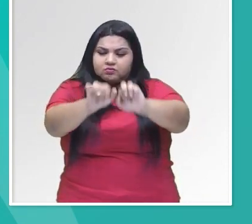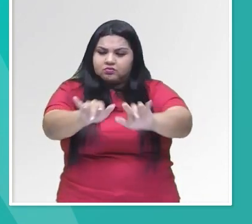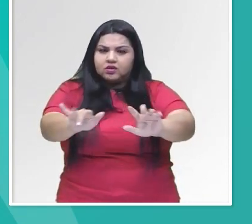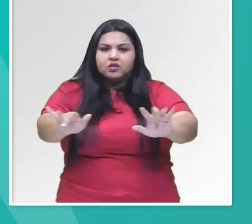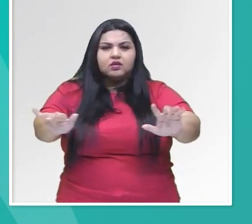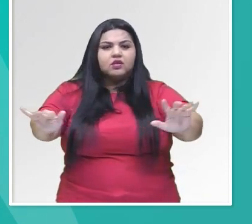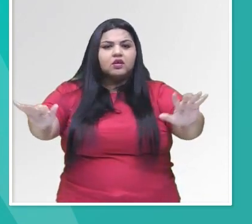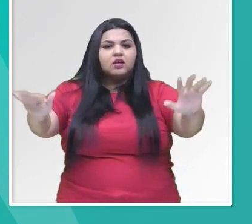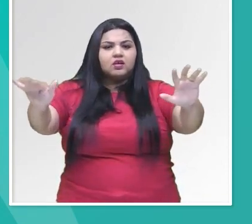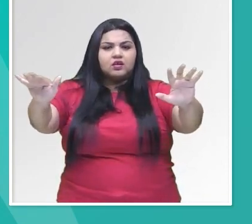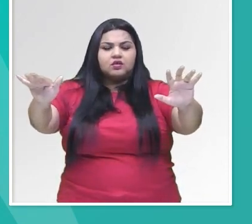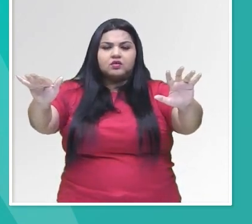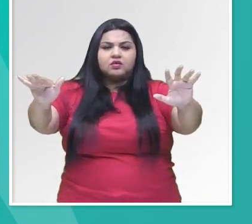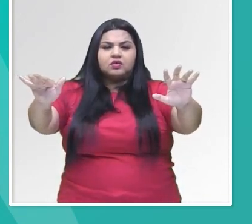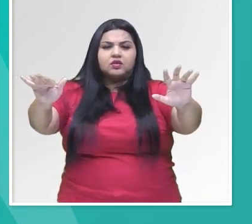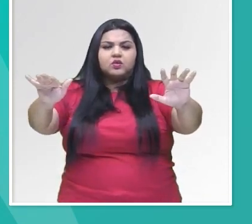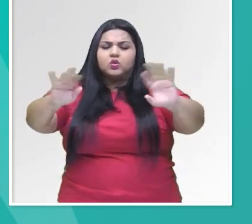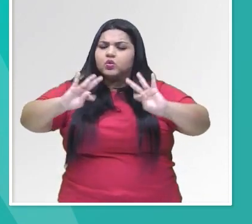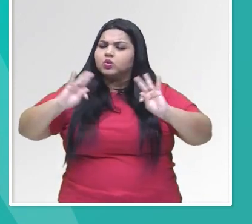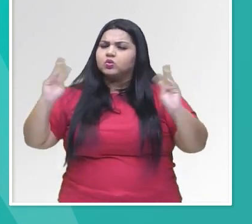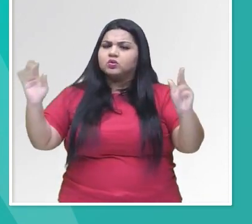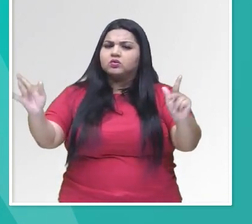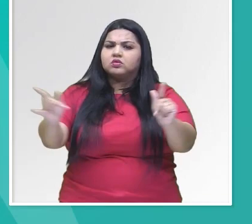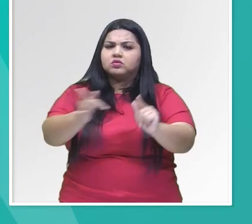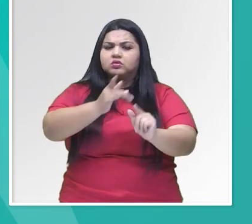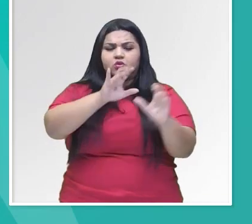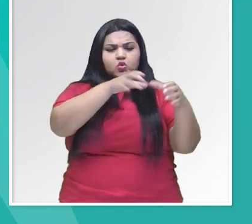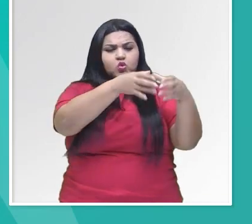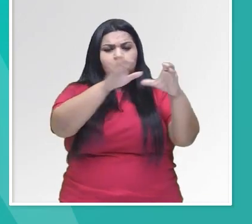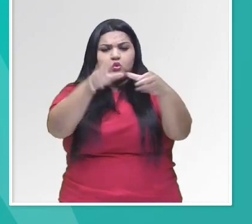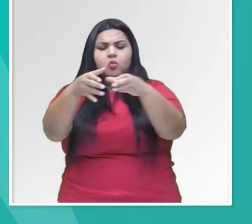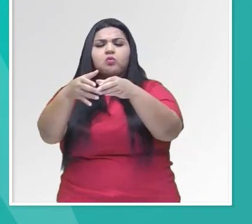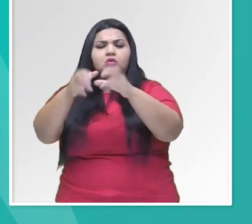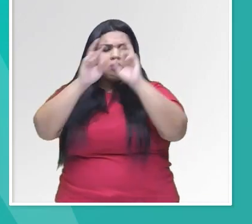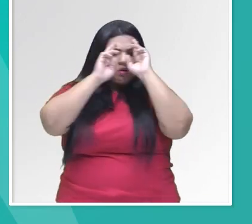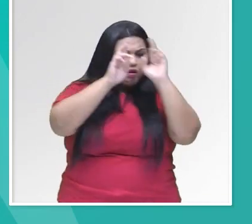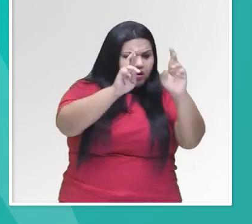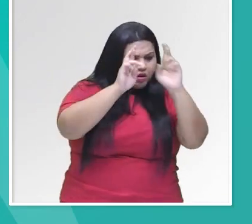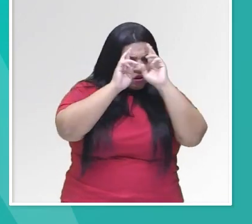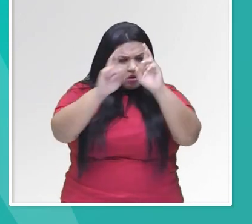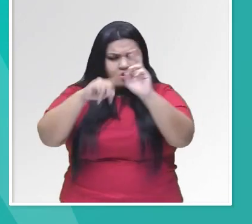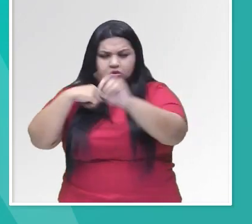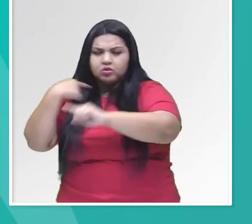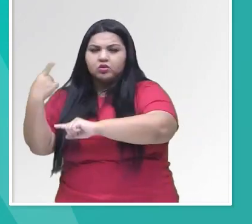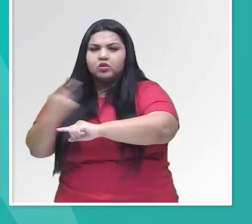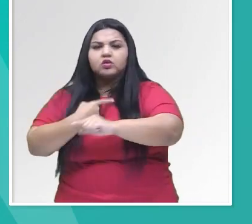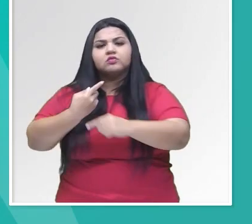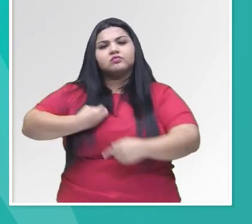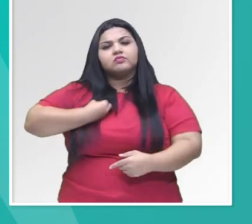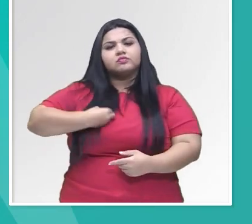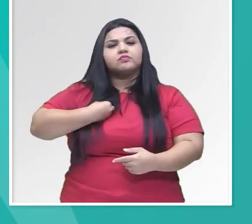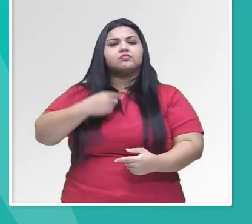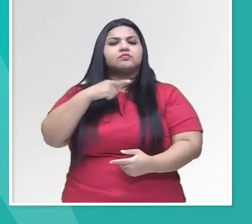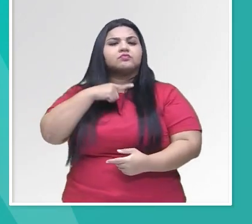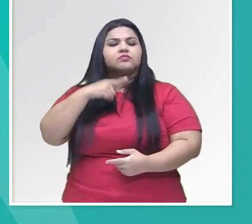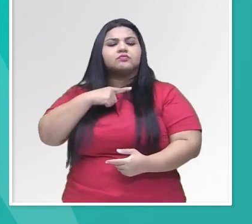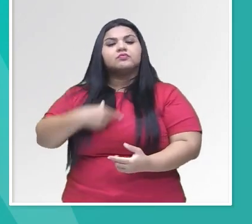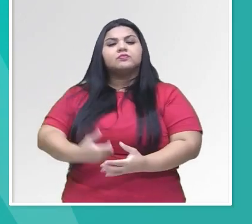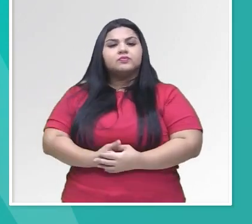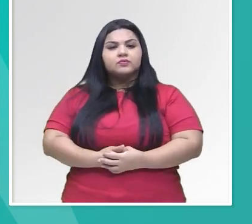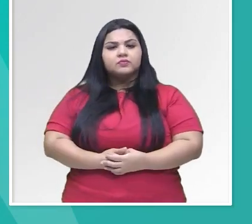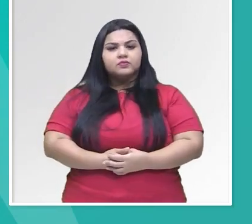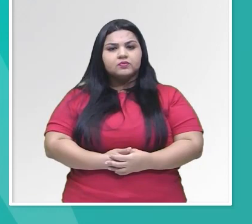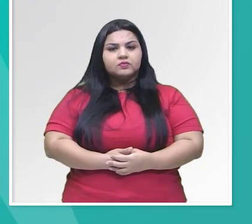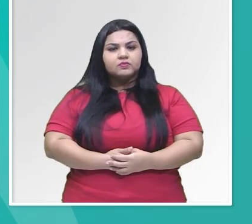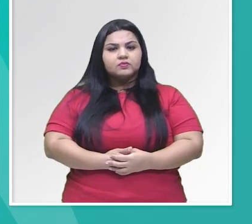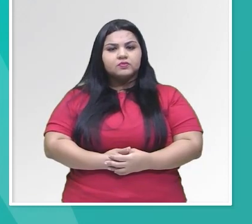expande. Para onde? Para todos os grupos onde nós convivemos. Vamos adiante, vamos